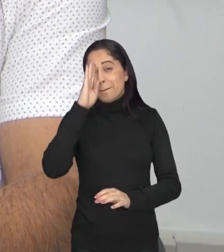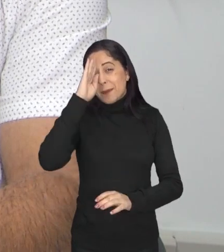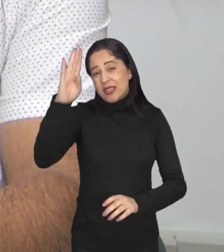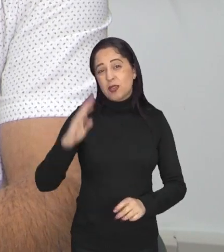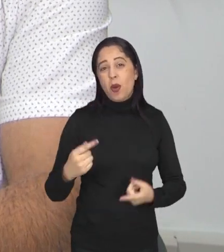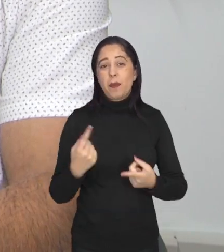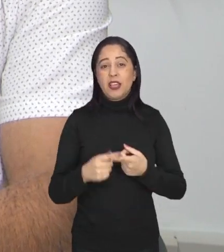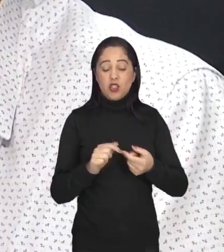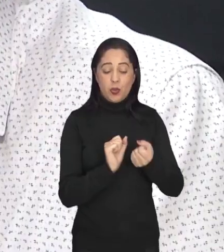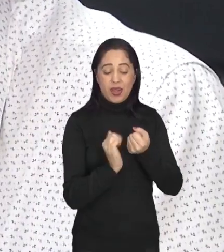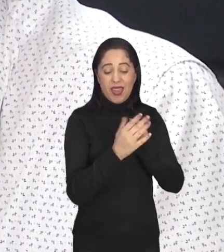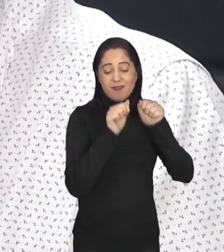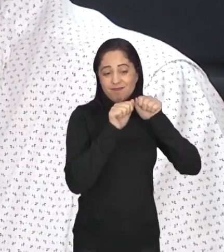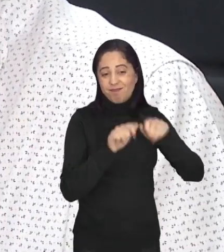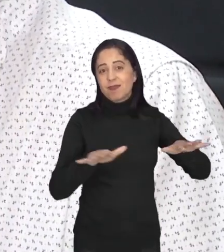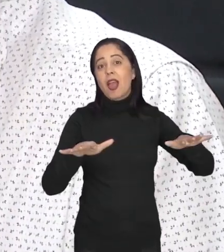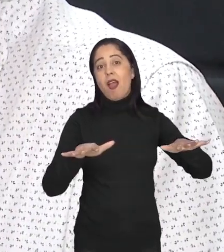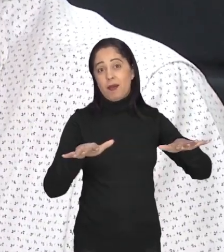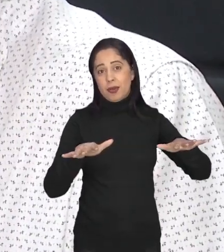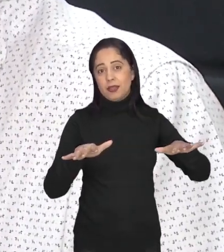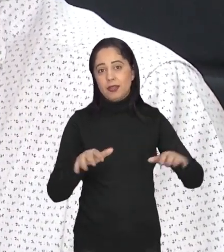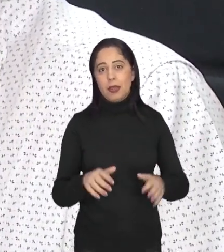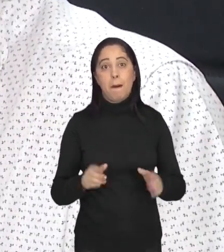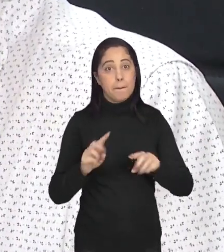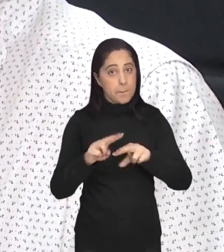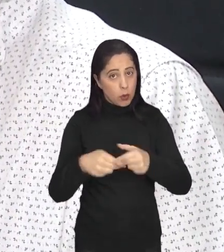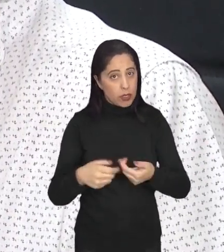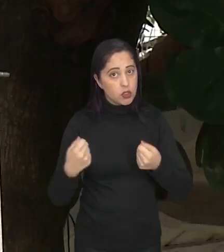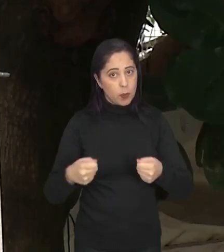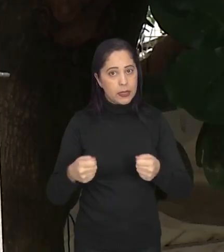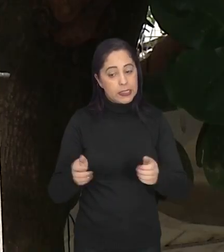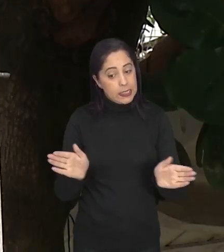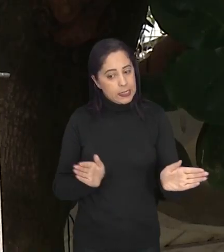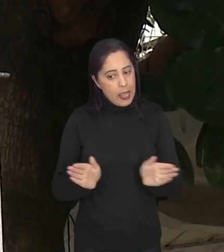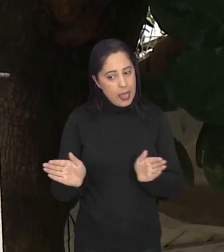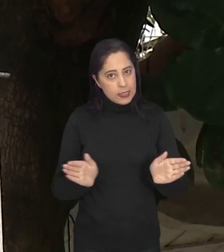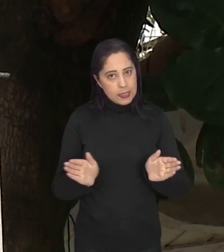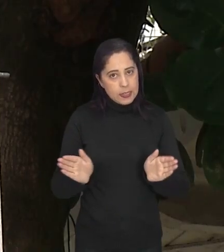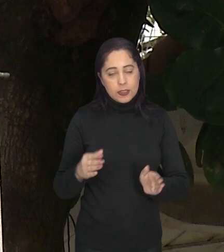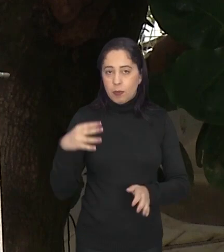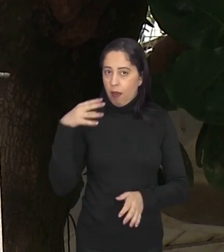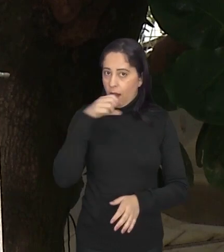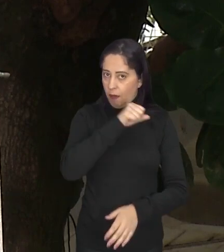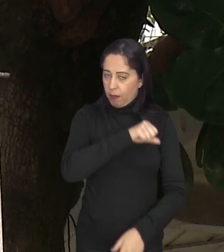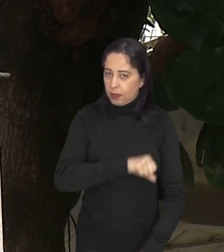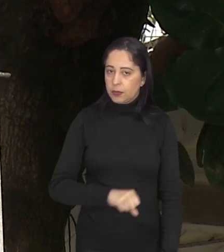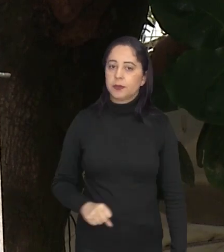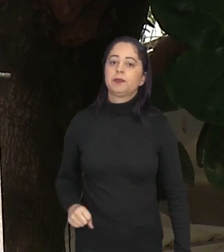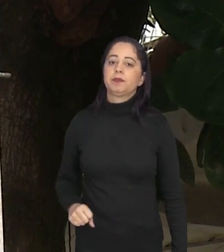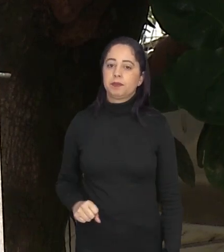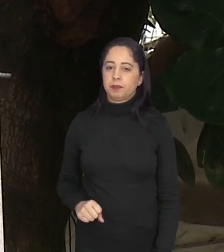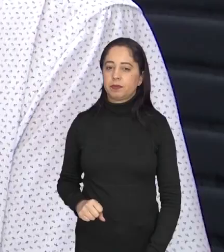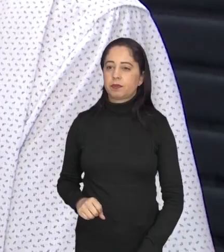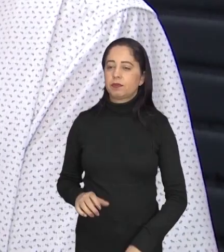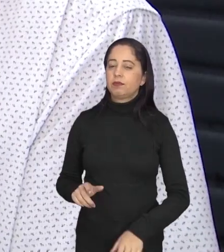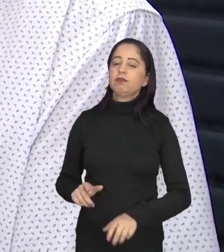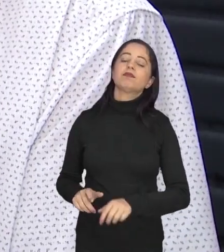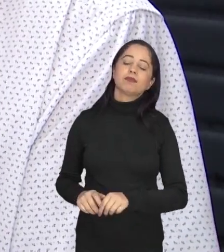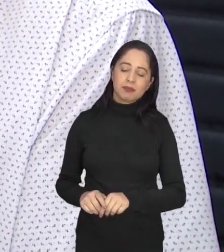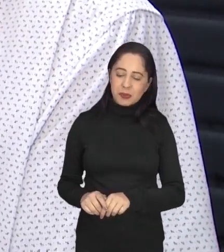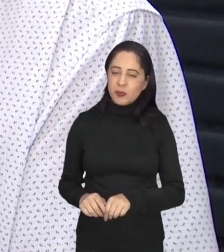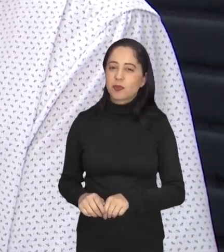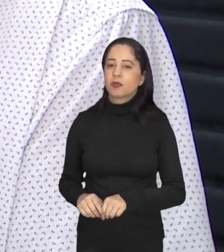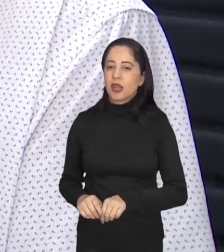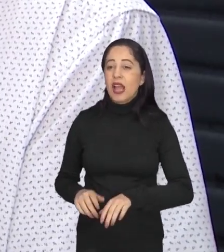maior, principalmente depois da pandemia. Por isso é preciso garantir o acesso mais efetivo ao atendimento. A gente que tem